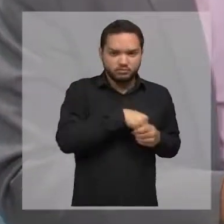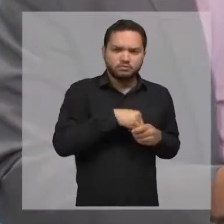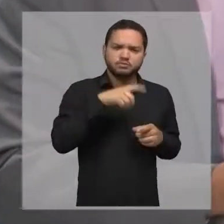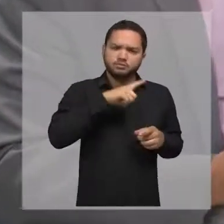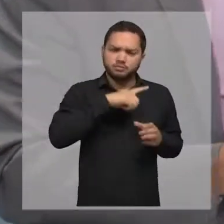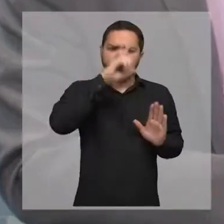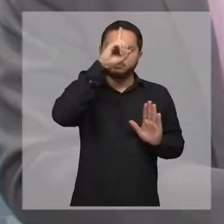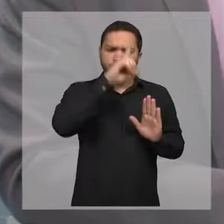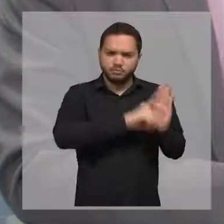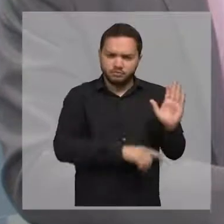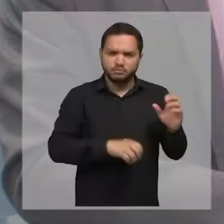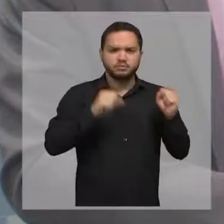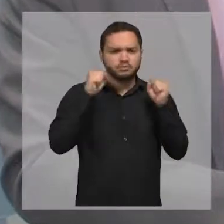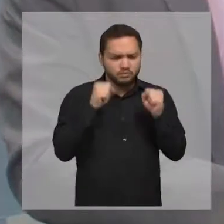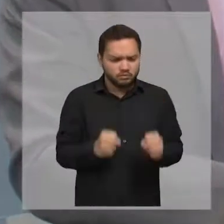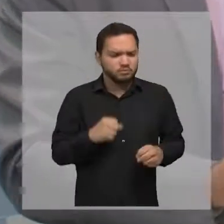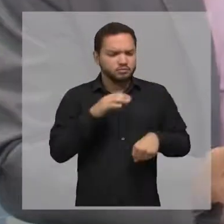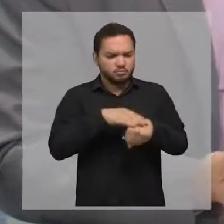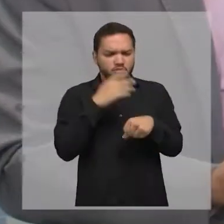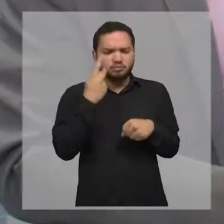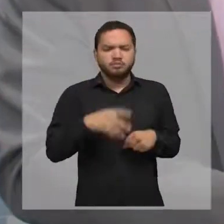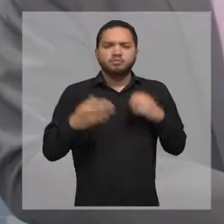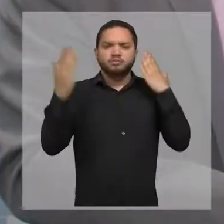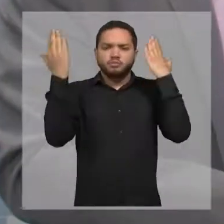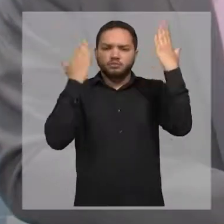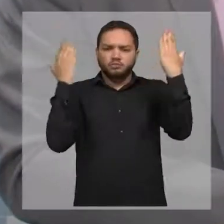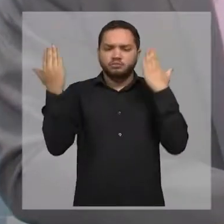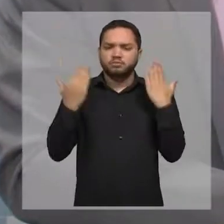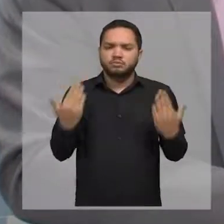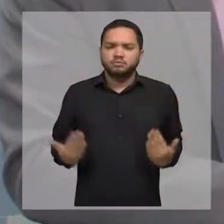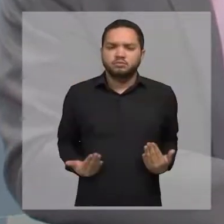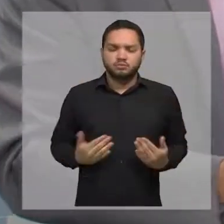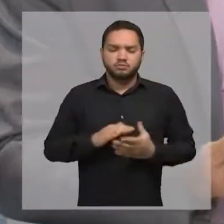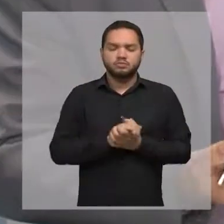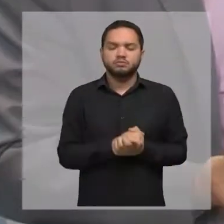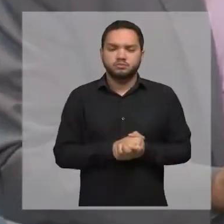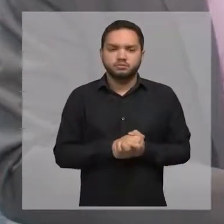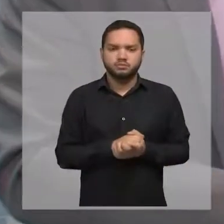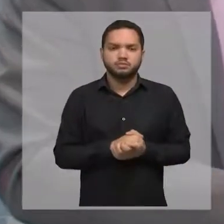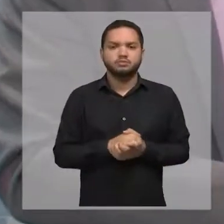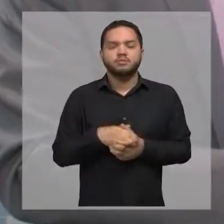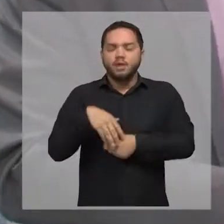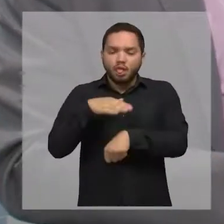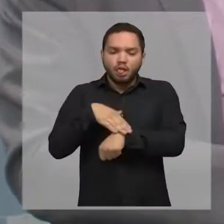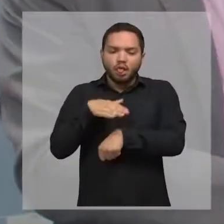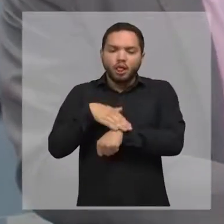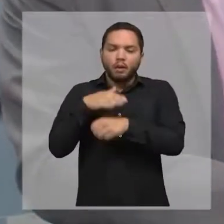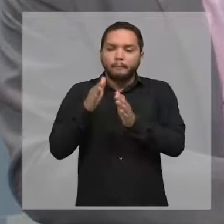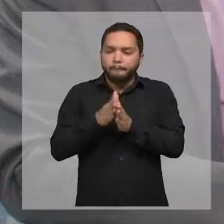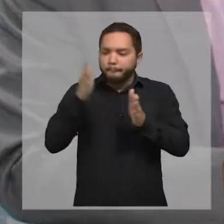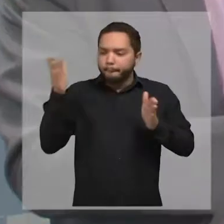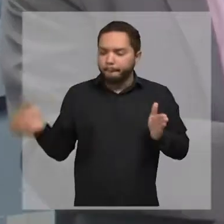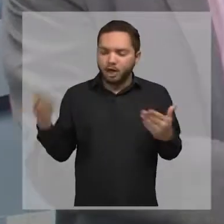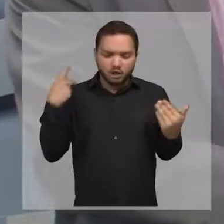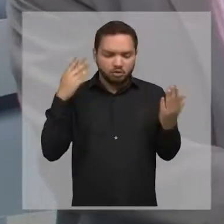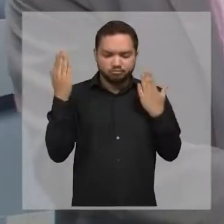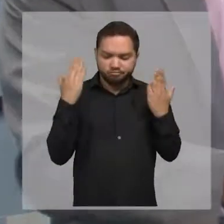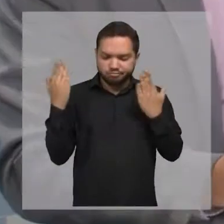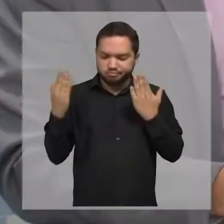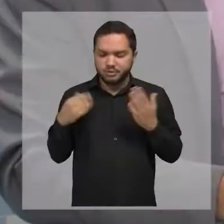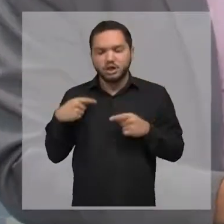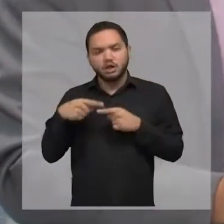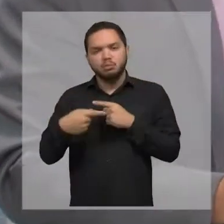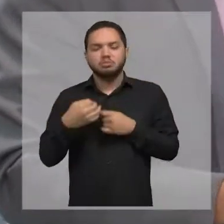colegiado, ele tem o direito, a prerrogativa de analisar mais pormenorizadamente, com maior tempo, para poder emitir o seu parecer ou a sua